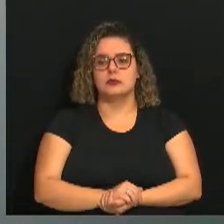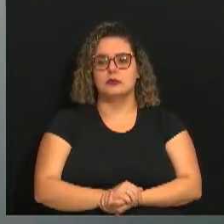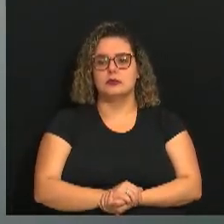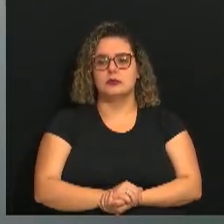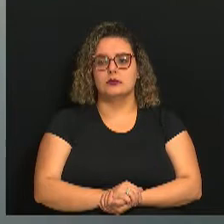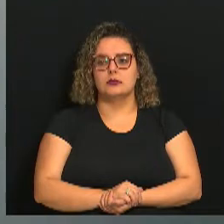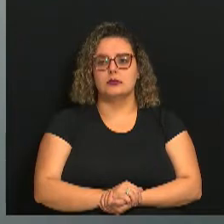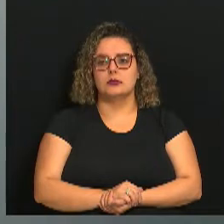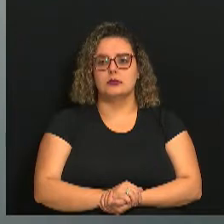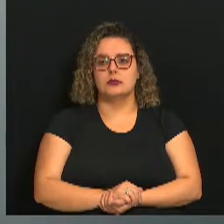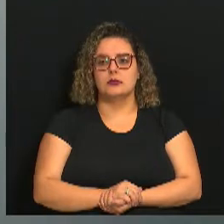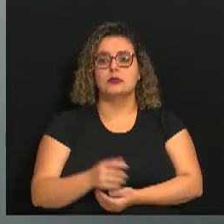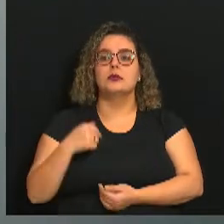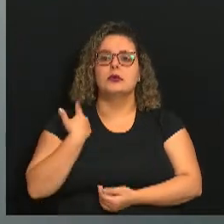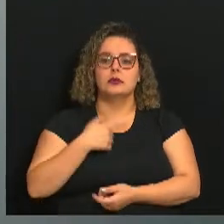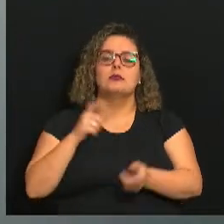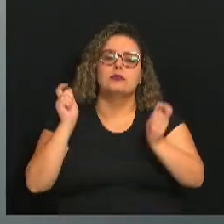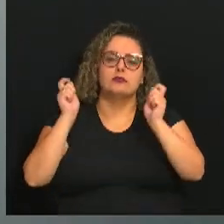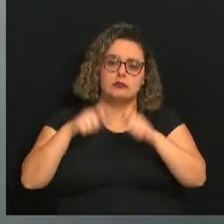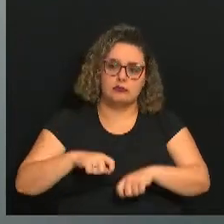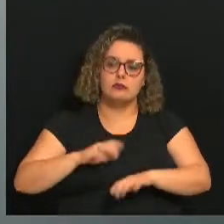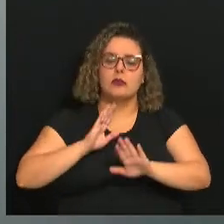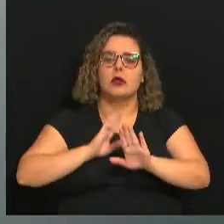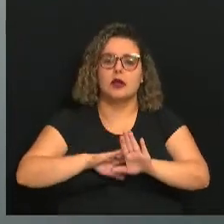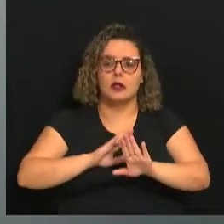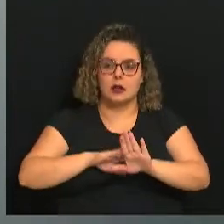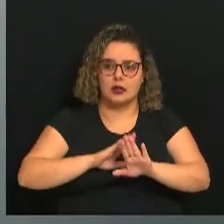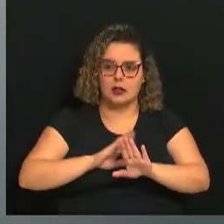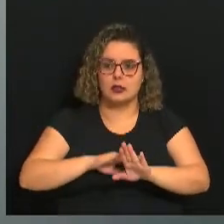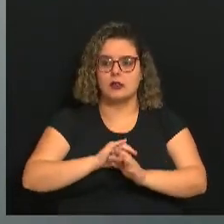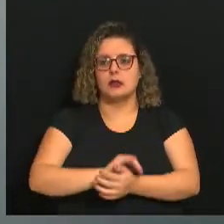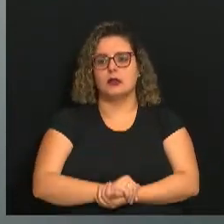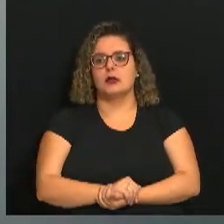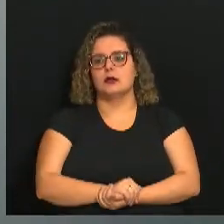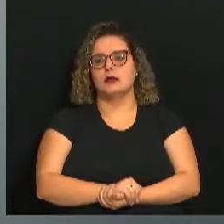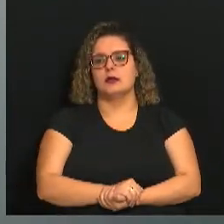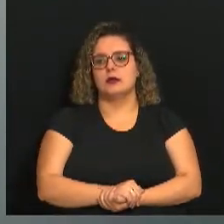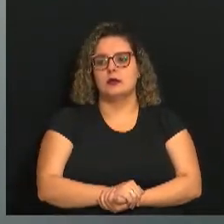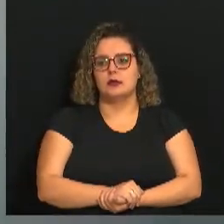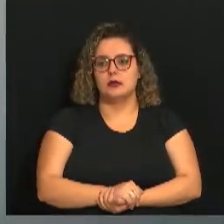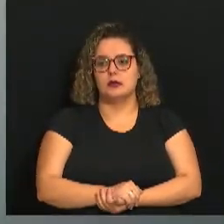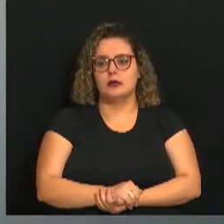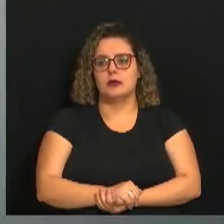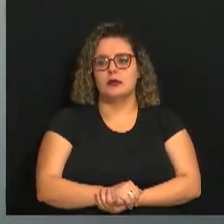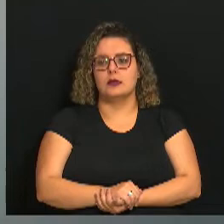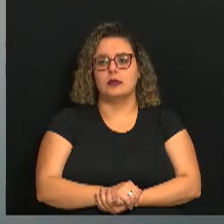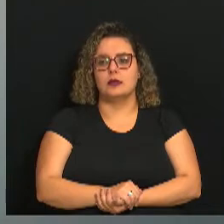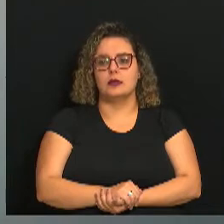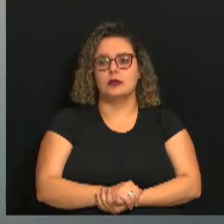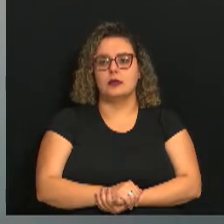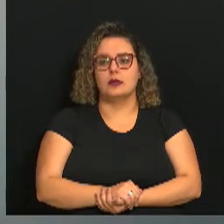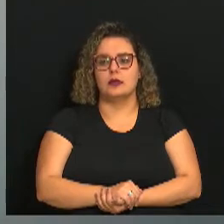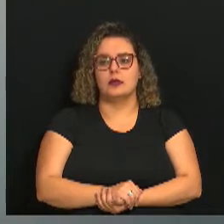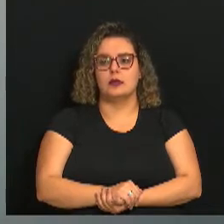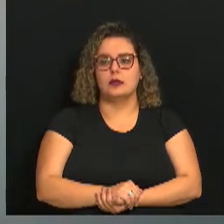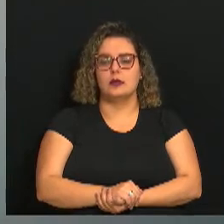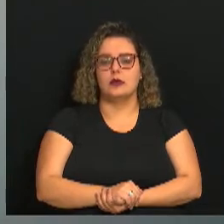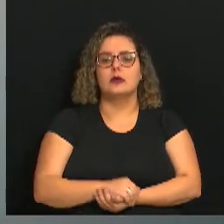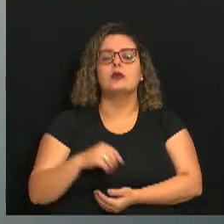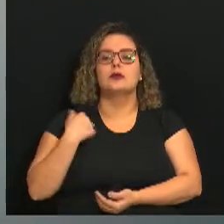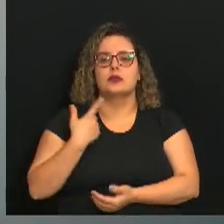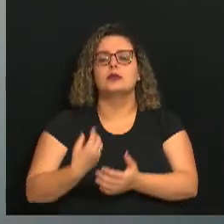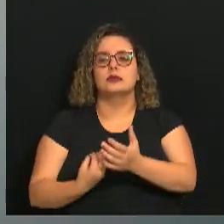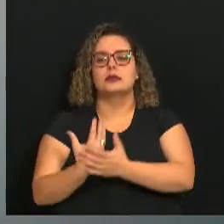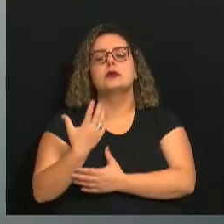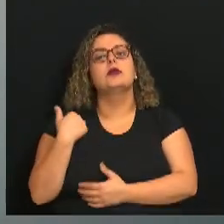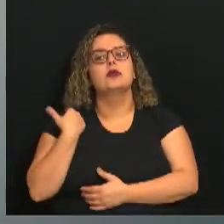nossa capacidade de ação, inclusive. Mas onde é possível ter nossa capacidade de ação, a gente vai estar